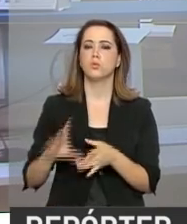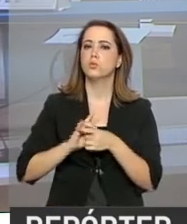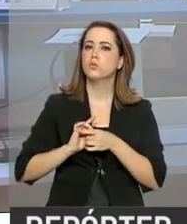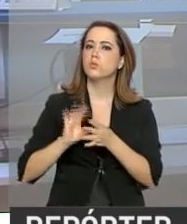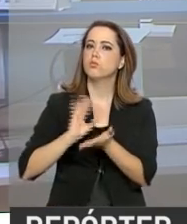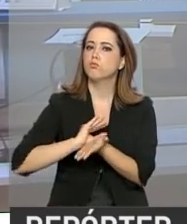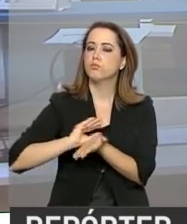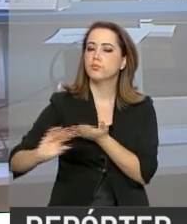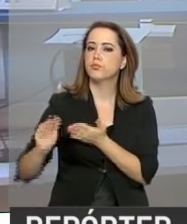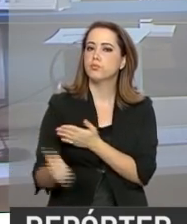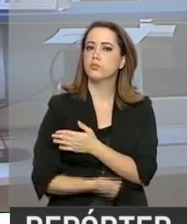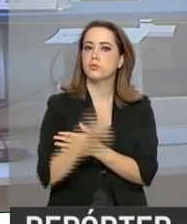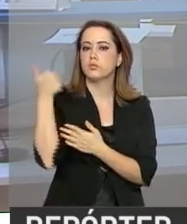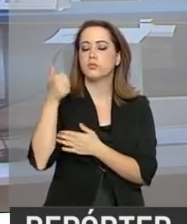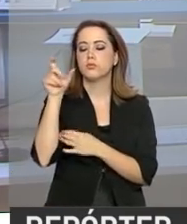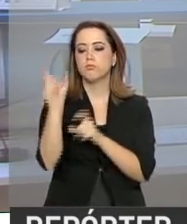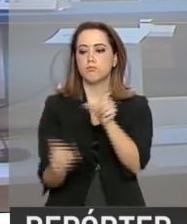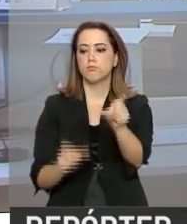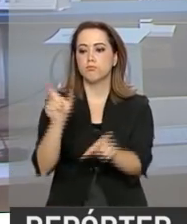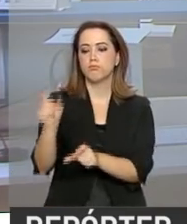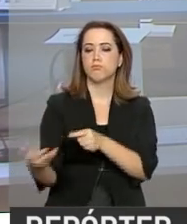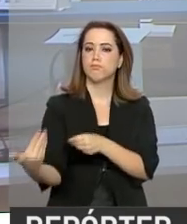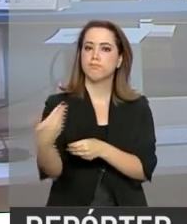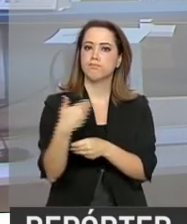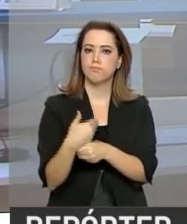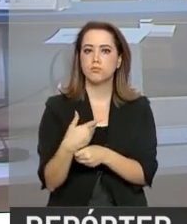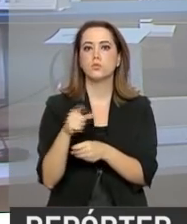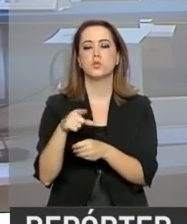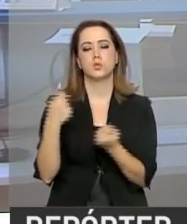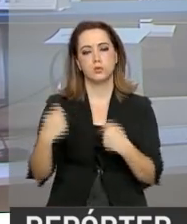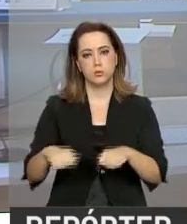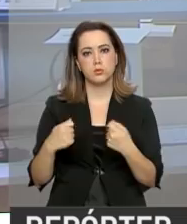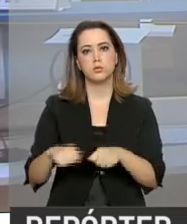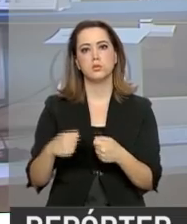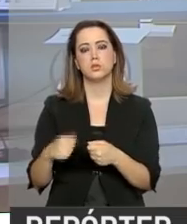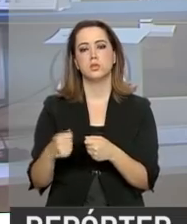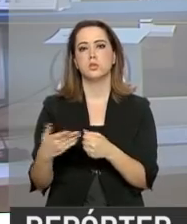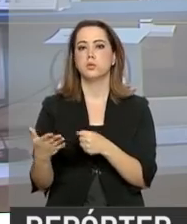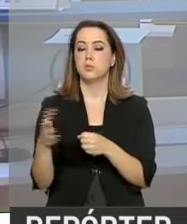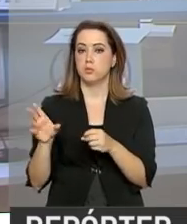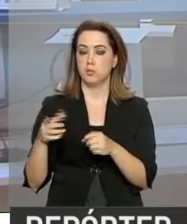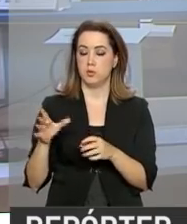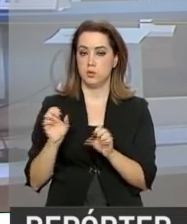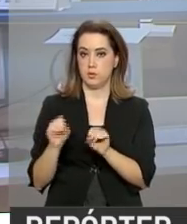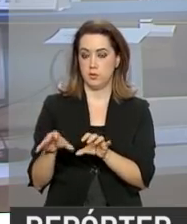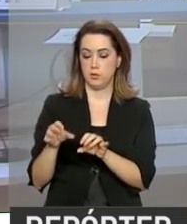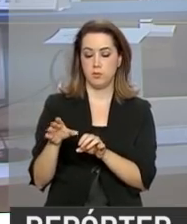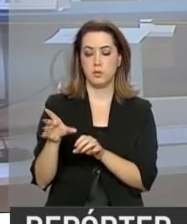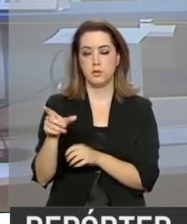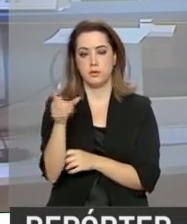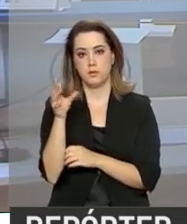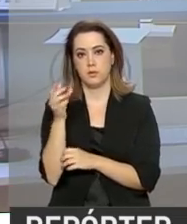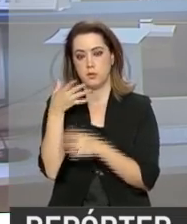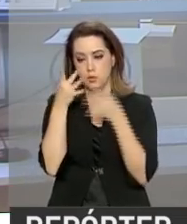recursos para melhorar o atendimento no setor e evitar a realização de procedimentos